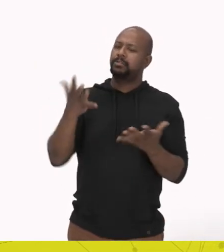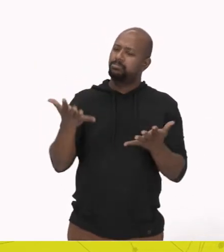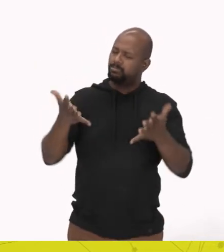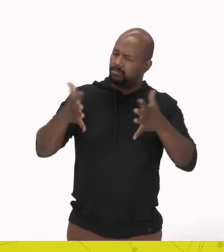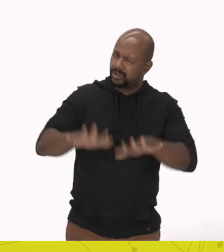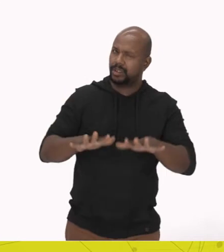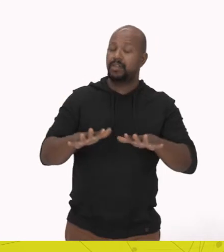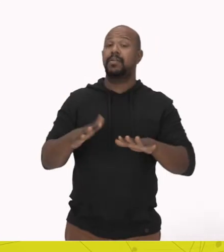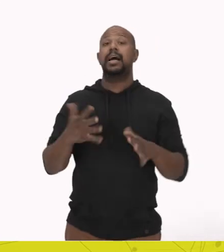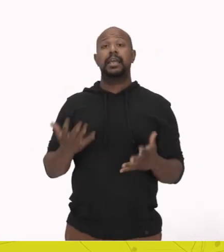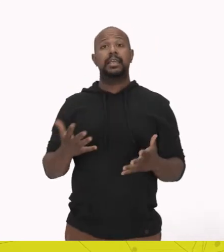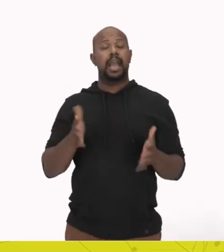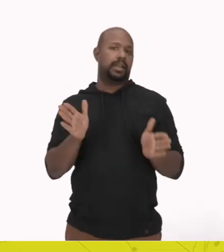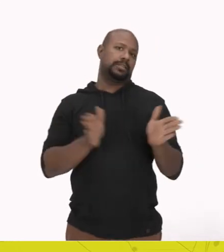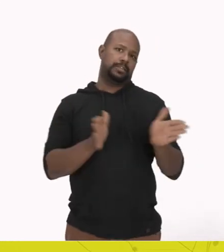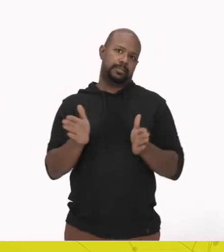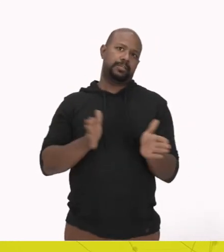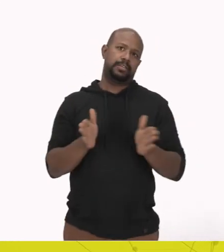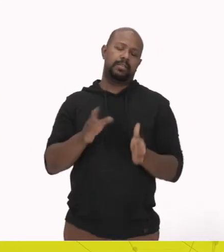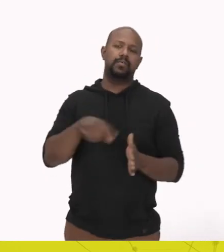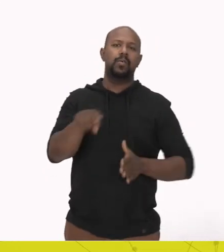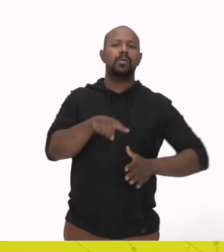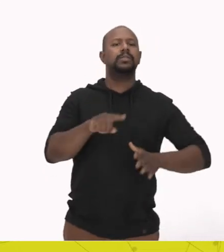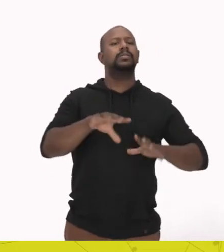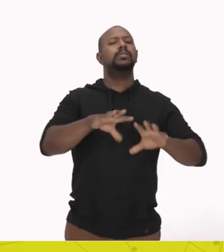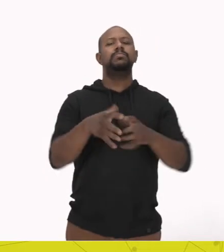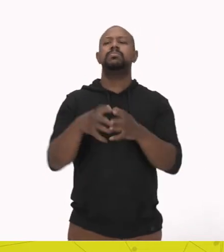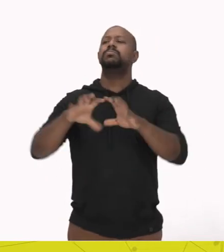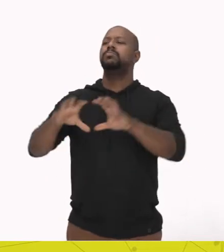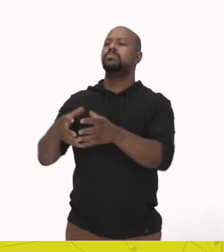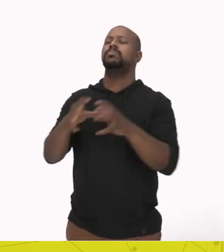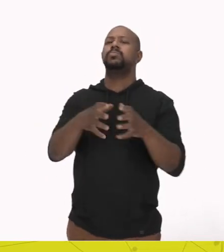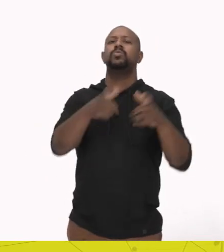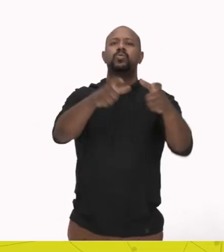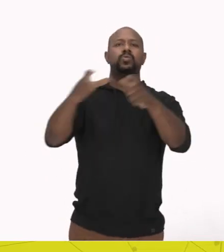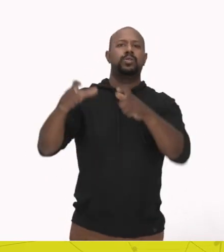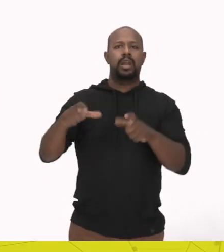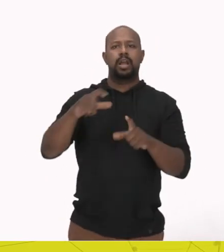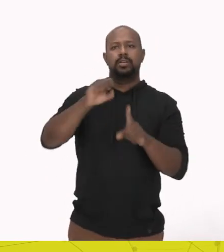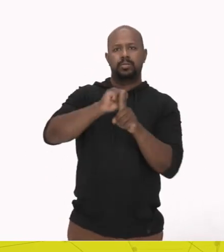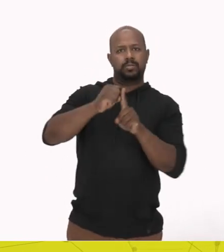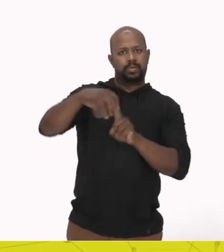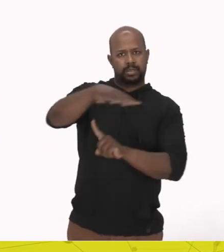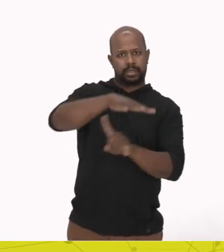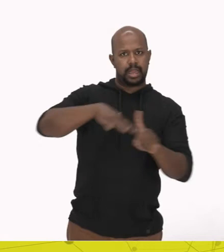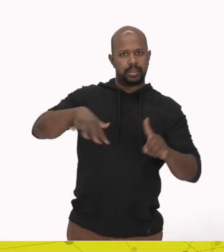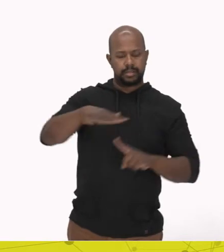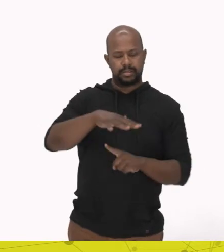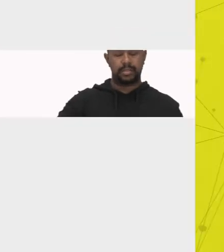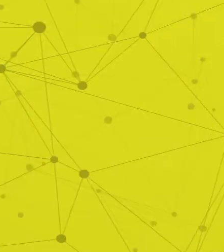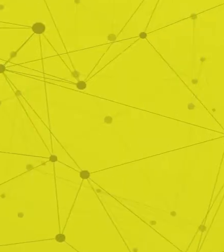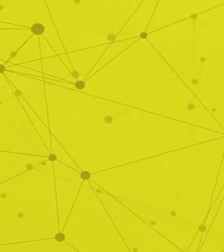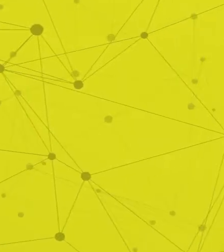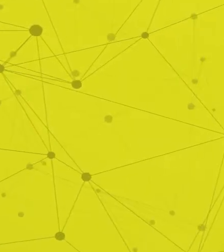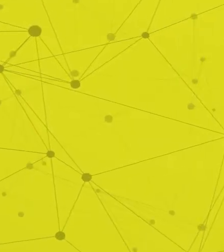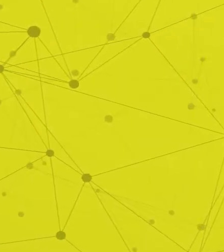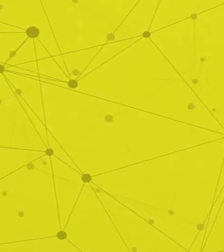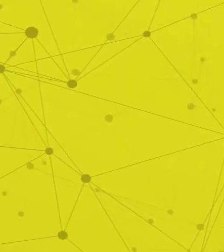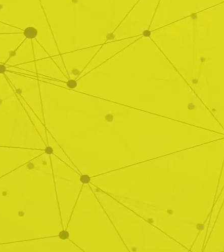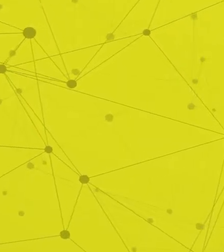de uma maneira mais inclusiva e acessível com esse público nos ambientes sociais.